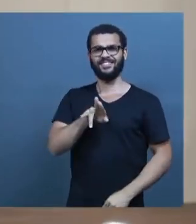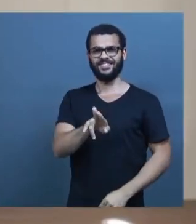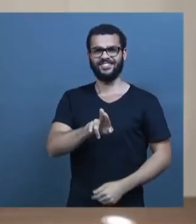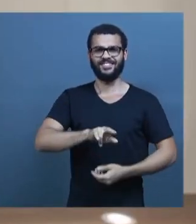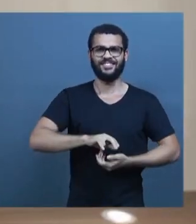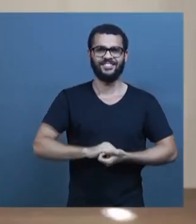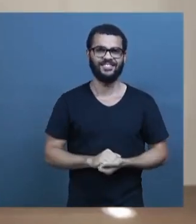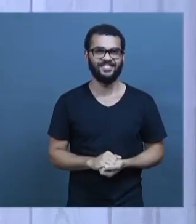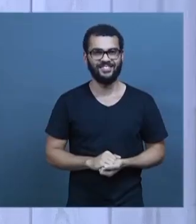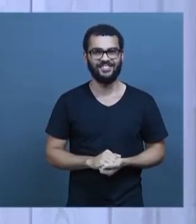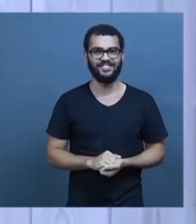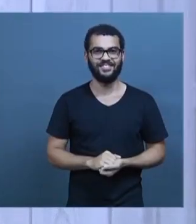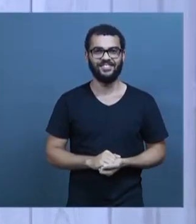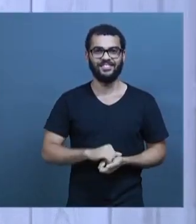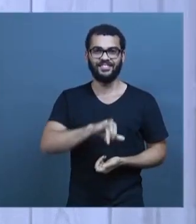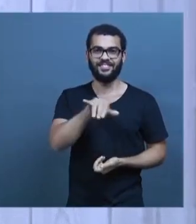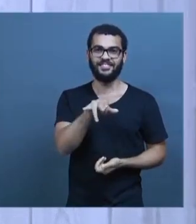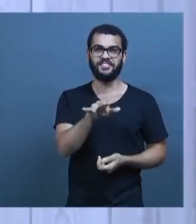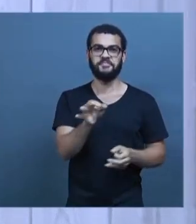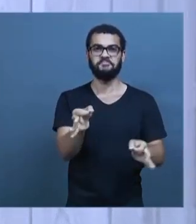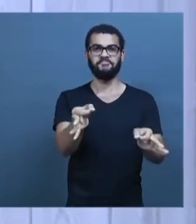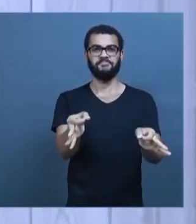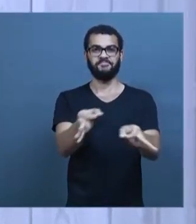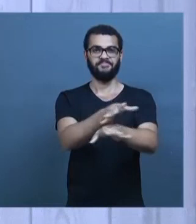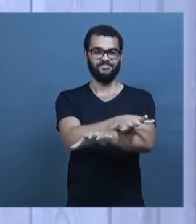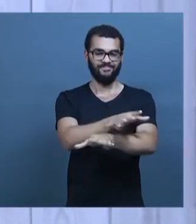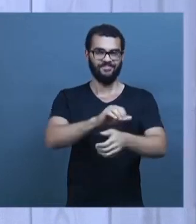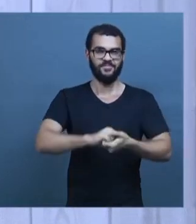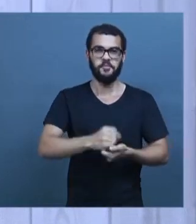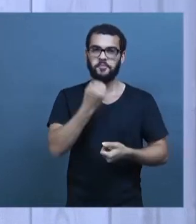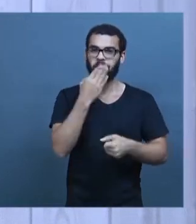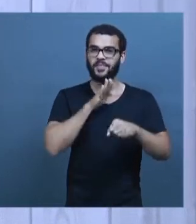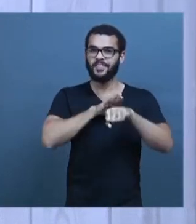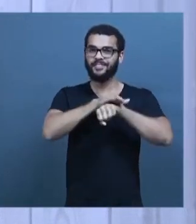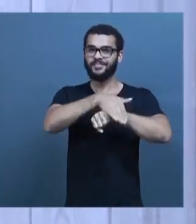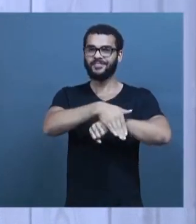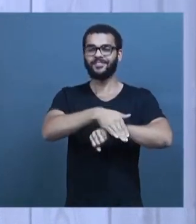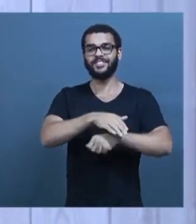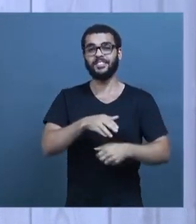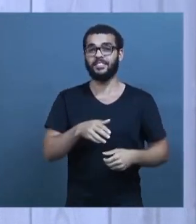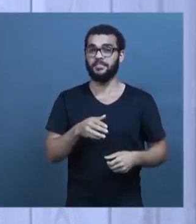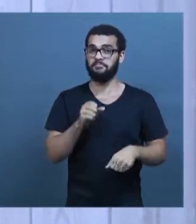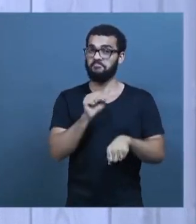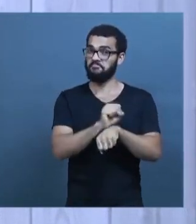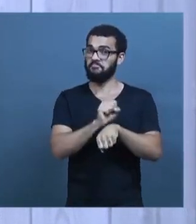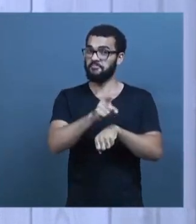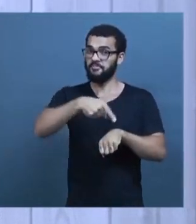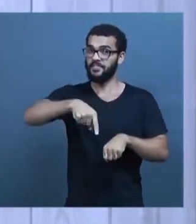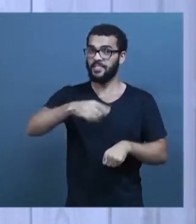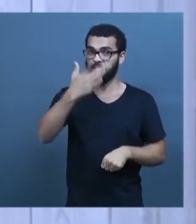Universitária. O Jornal da UFO fica por aqui. Tenha uma excelente noite. Eu te espero amanhã.